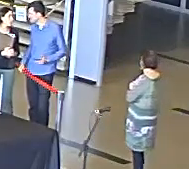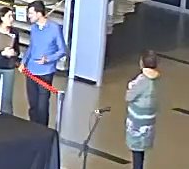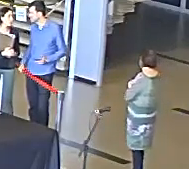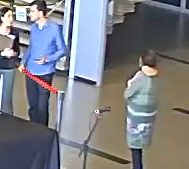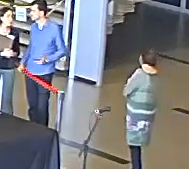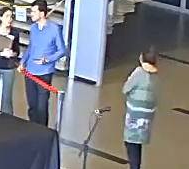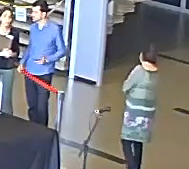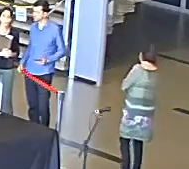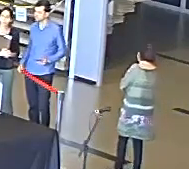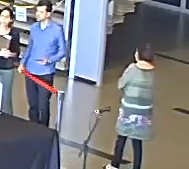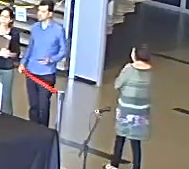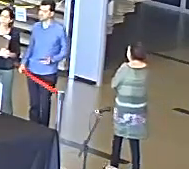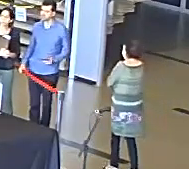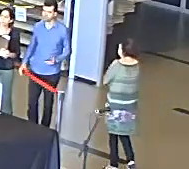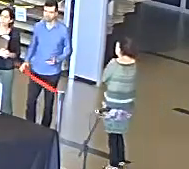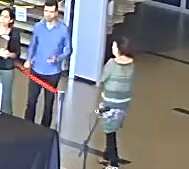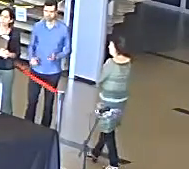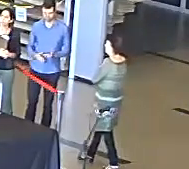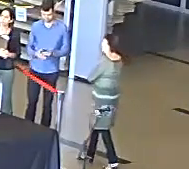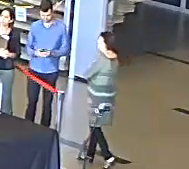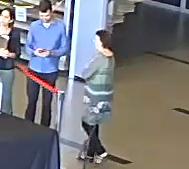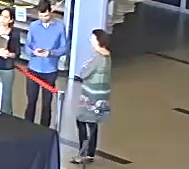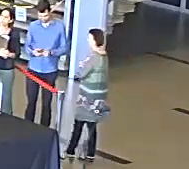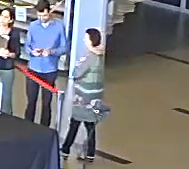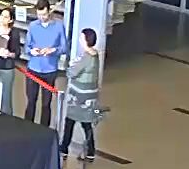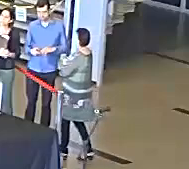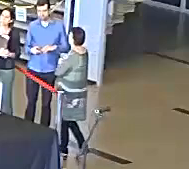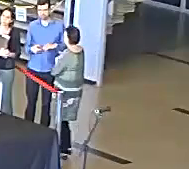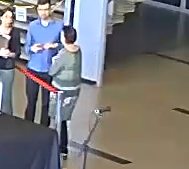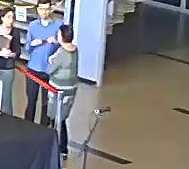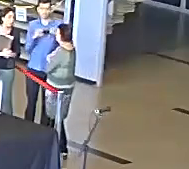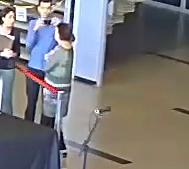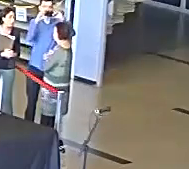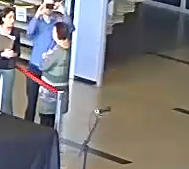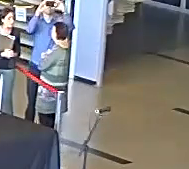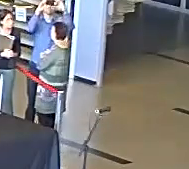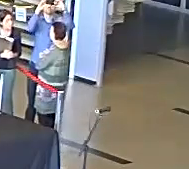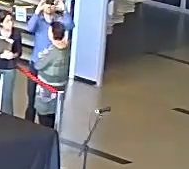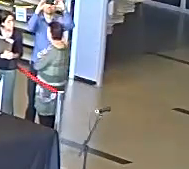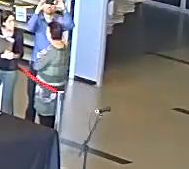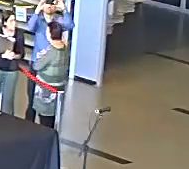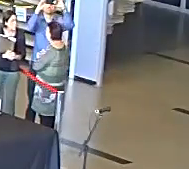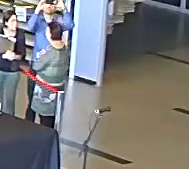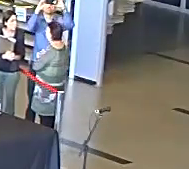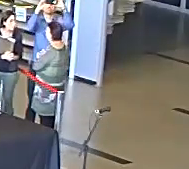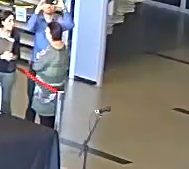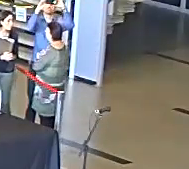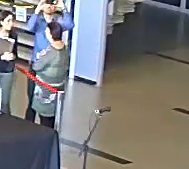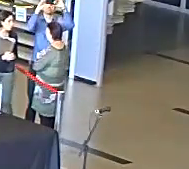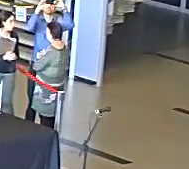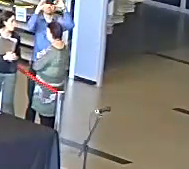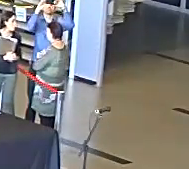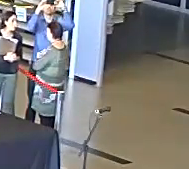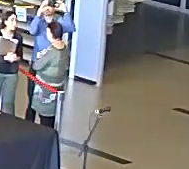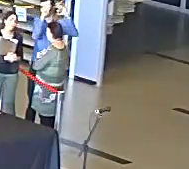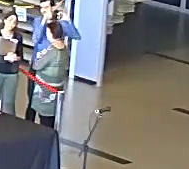obrigado bom dia a todos e todas bom dia boa tarde né é boa